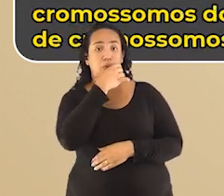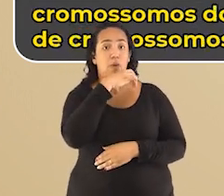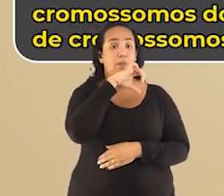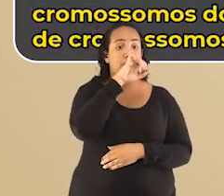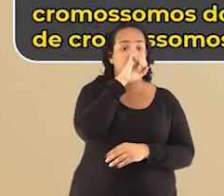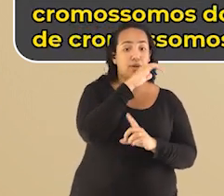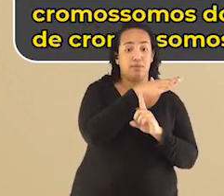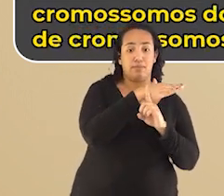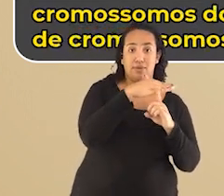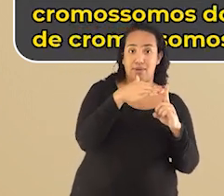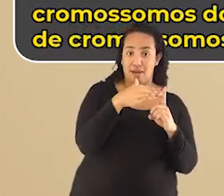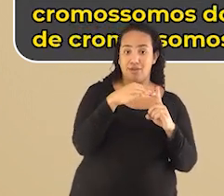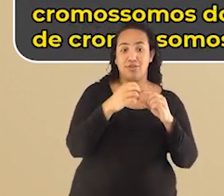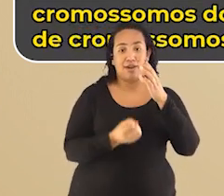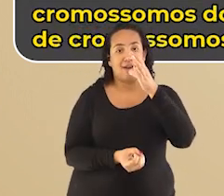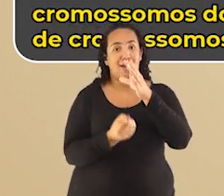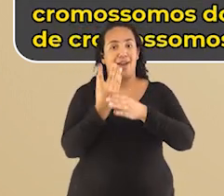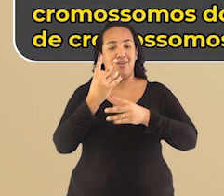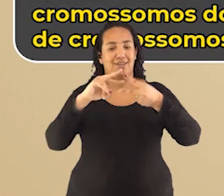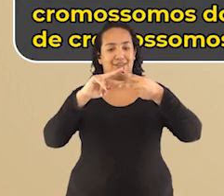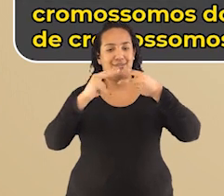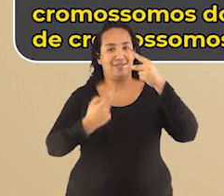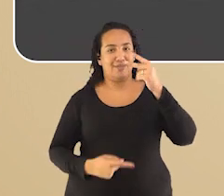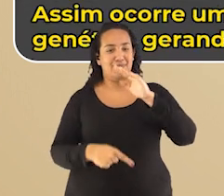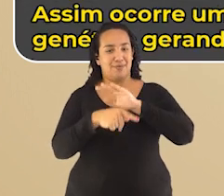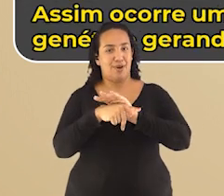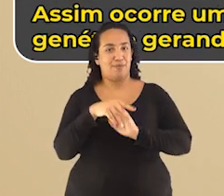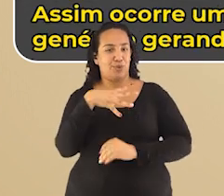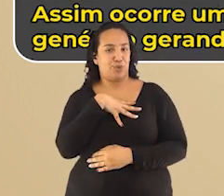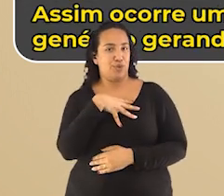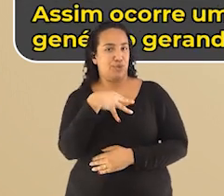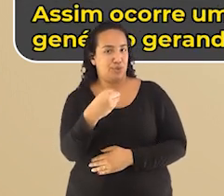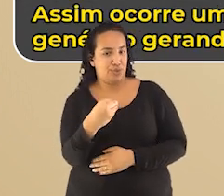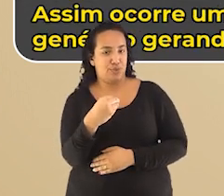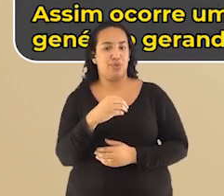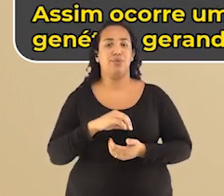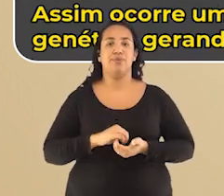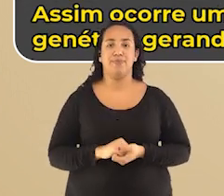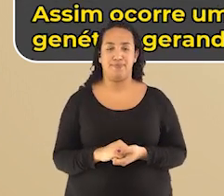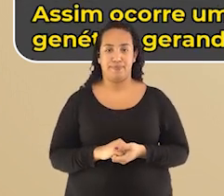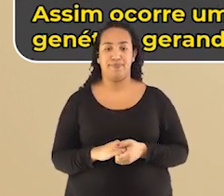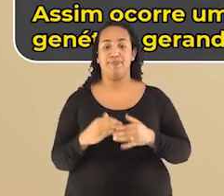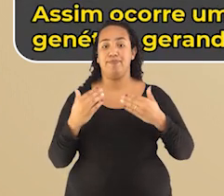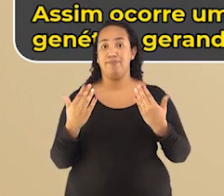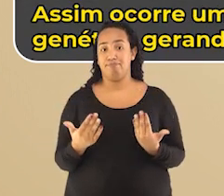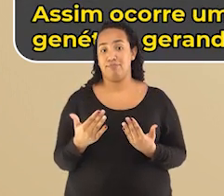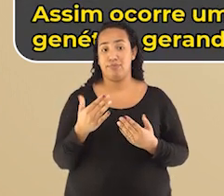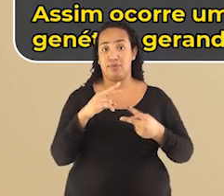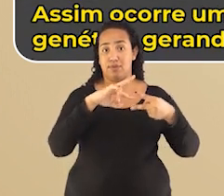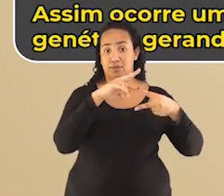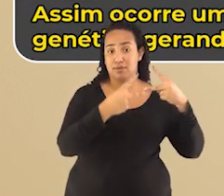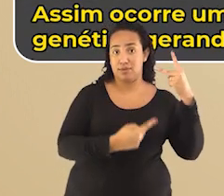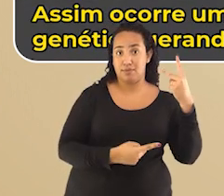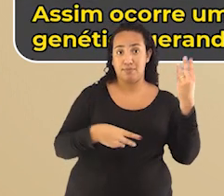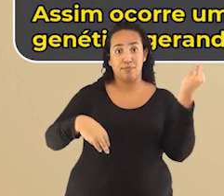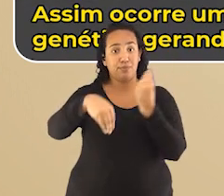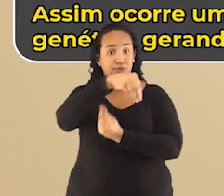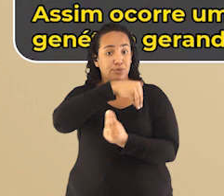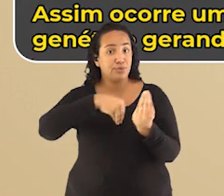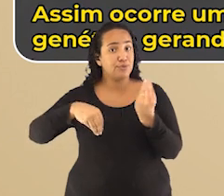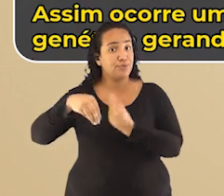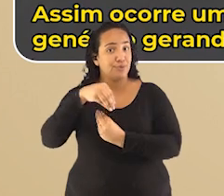dos cromossomos do pai, formando o conjunto de cromossomos do filho. Assim, ocorre uma mistura do material